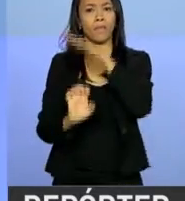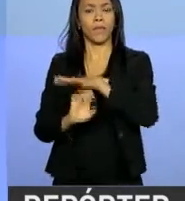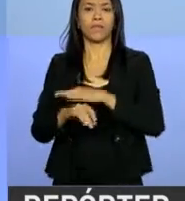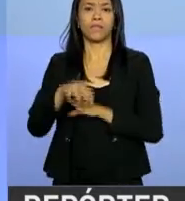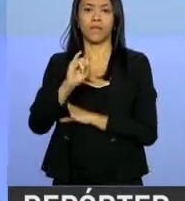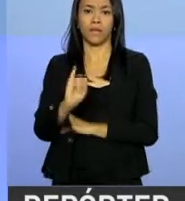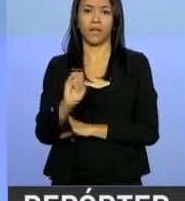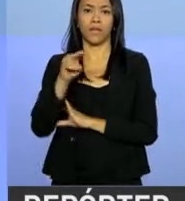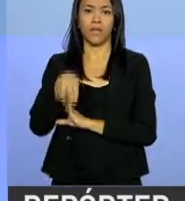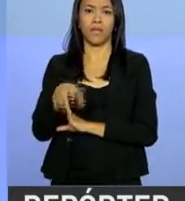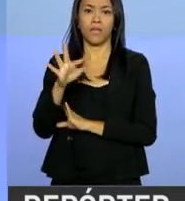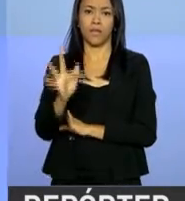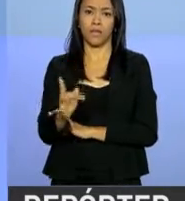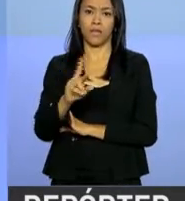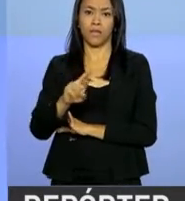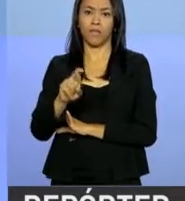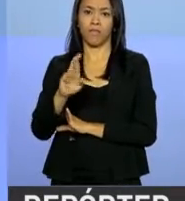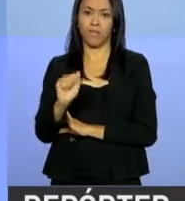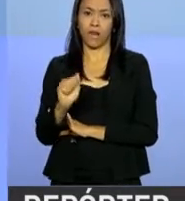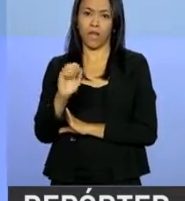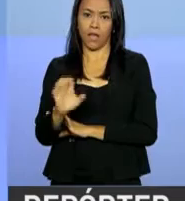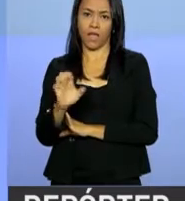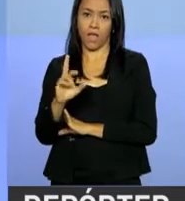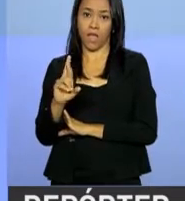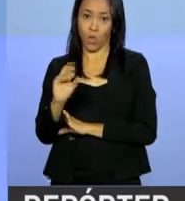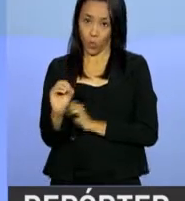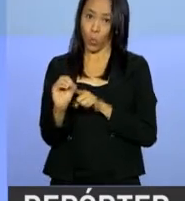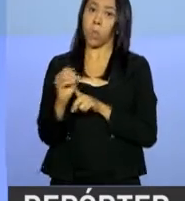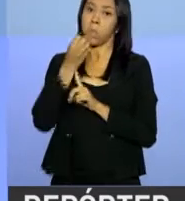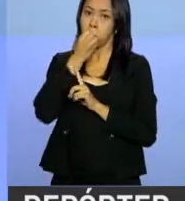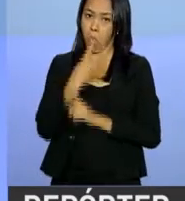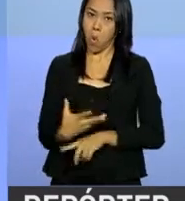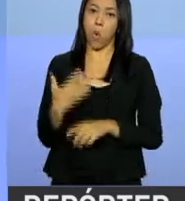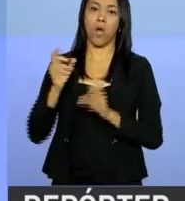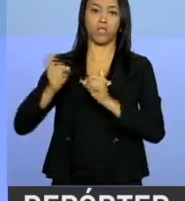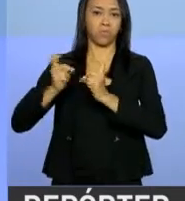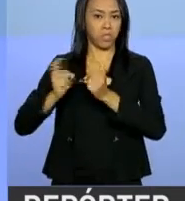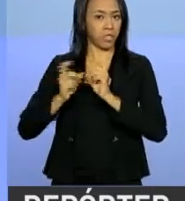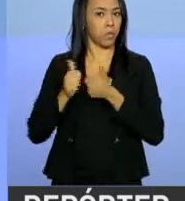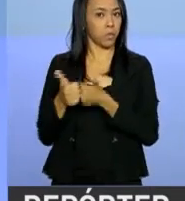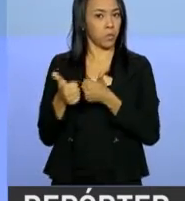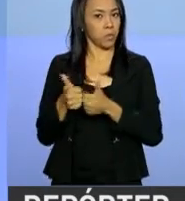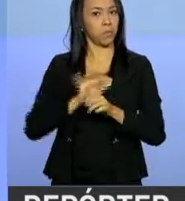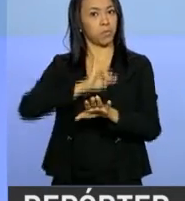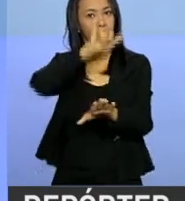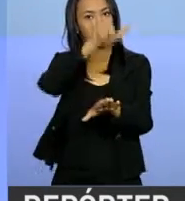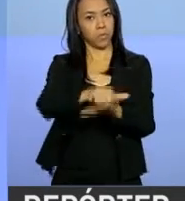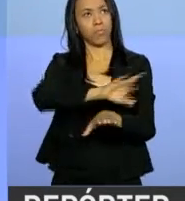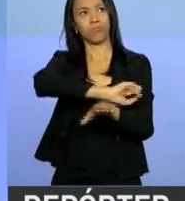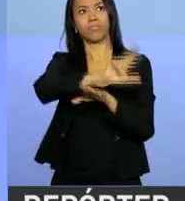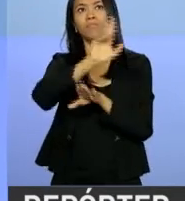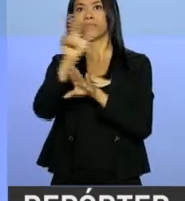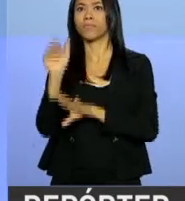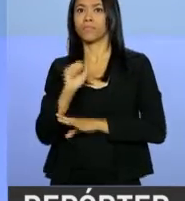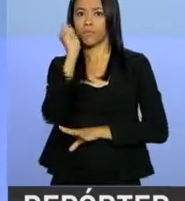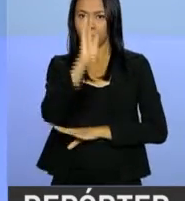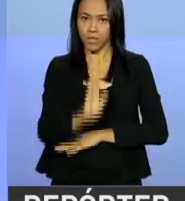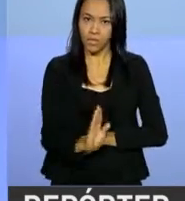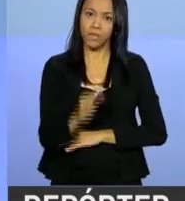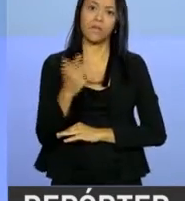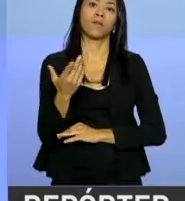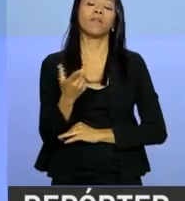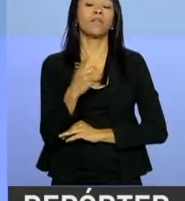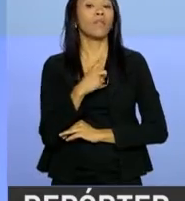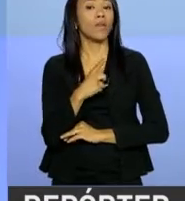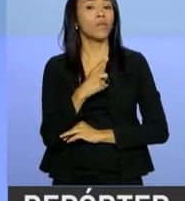de ascendência que nós respeitamos muito que sabe administrar os nossos aeroportos também é nós temos um sistema misto